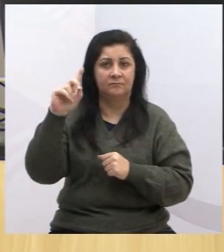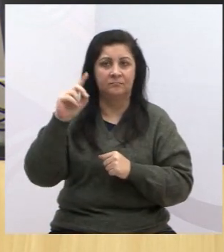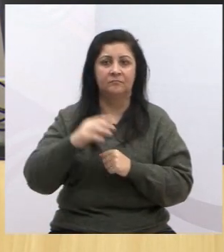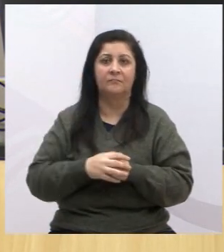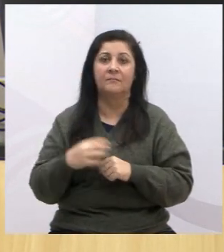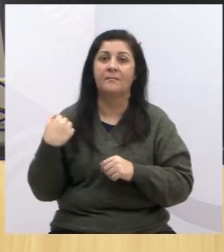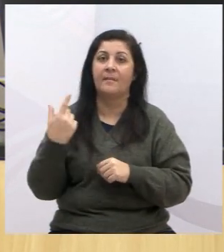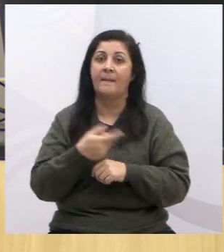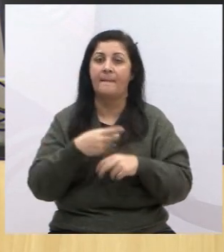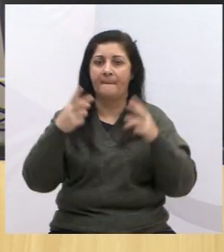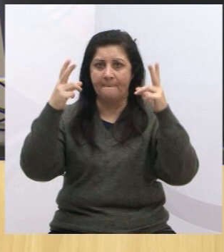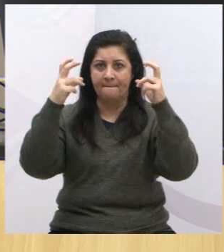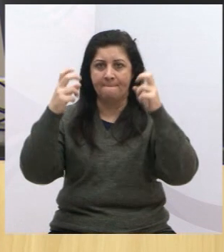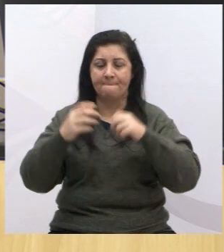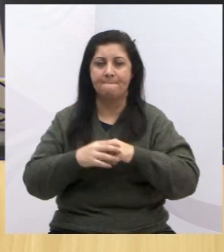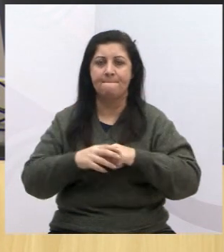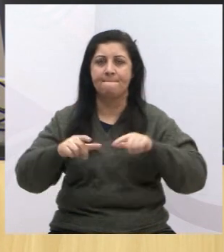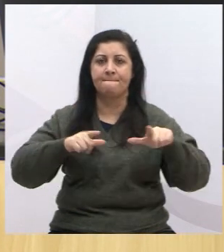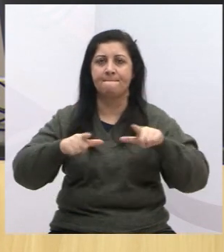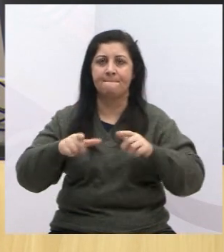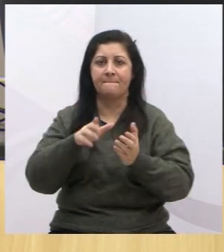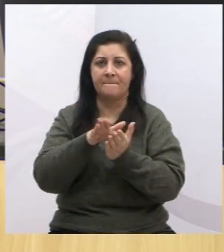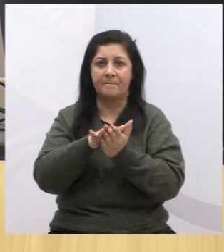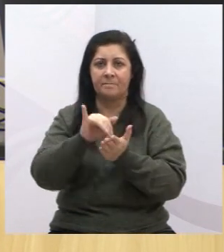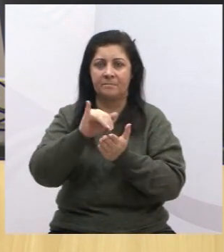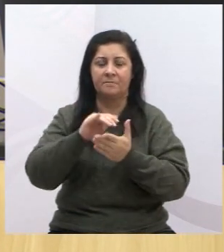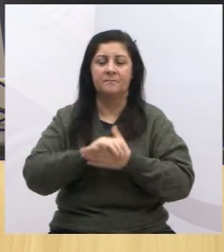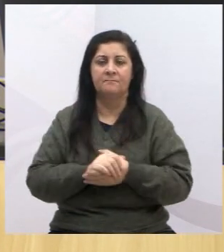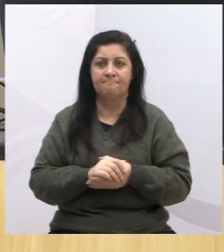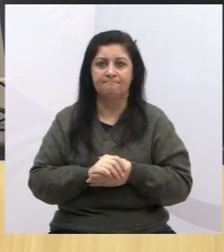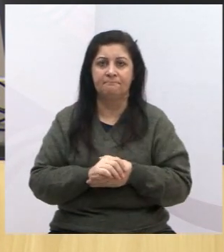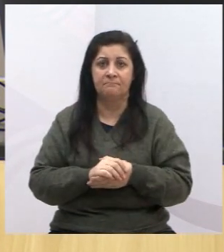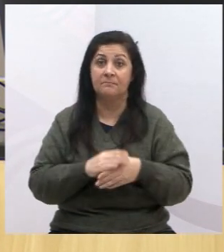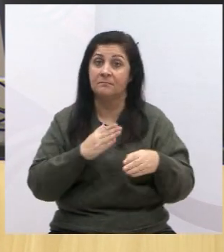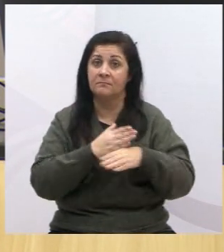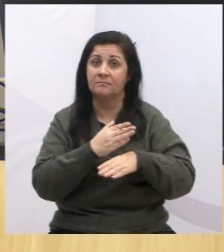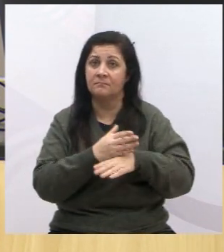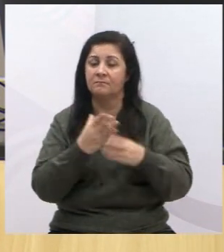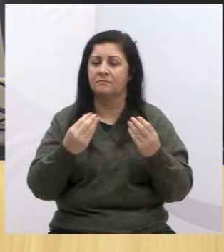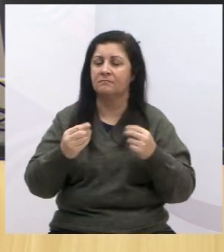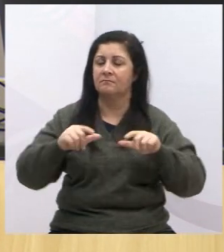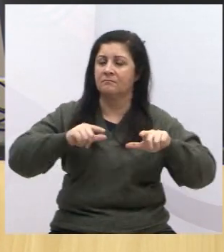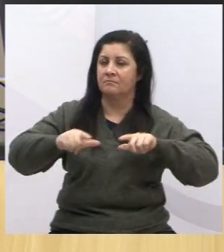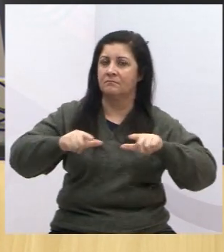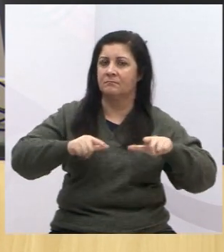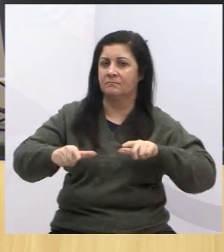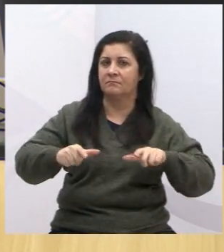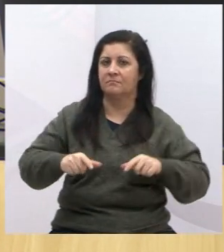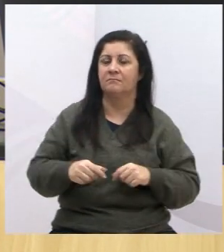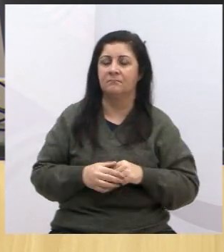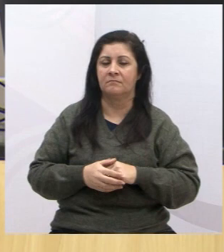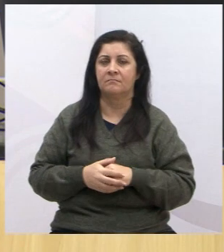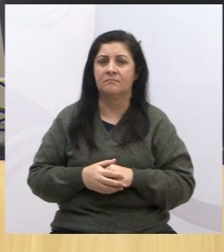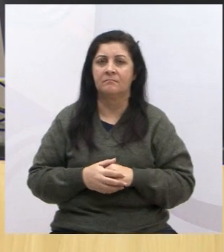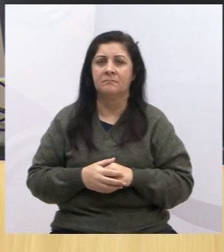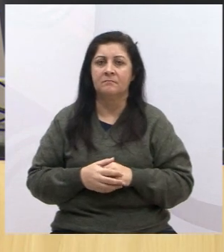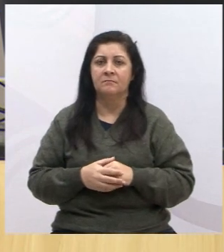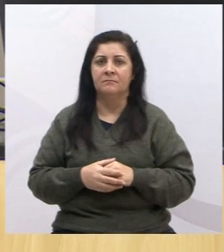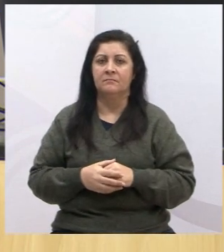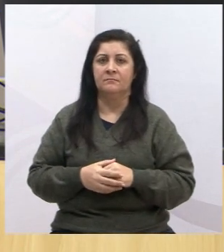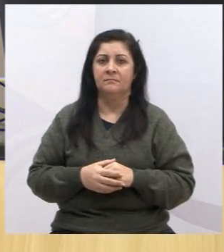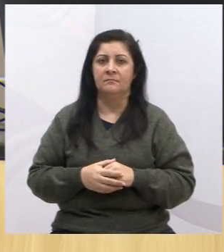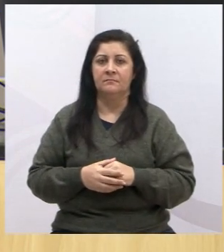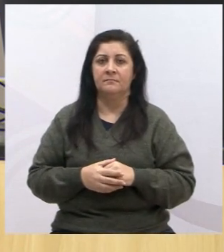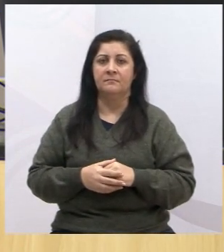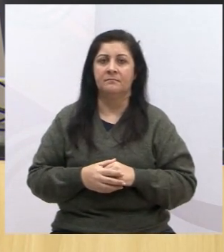podemos reconhecer essa atividade no município de Jacareí, onde participam muitos trabalhadores e trabalhadoras da nossa cidade, laborando